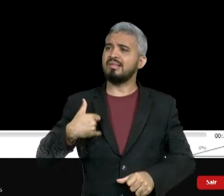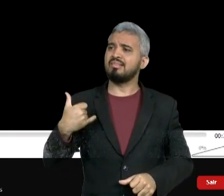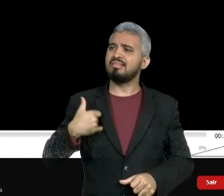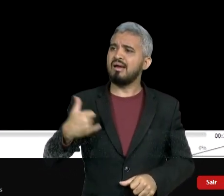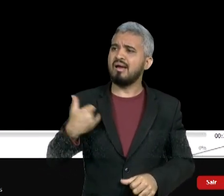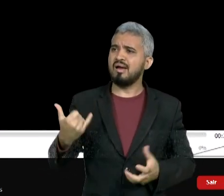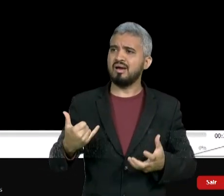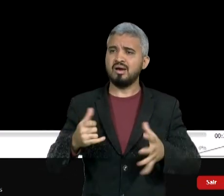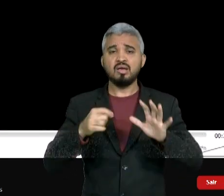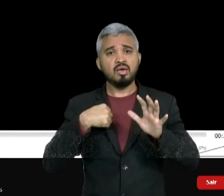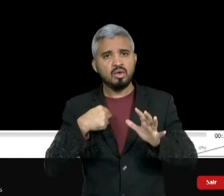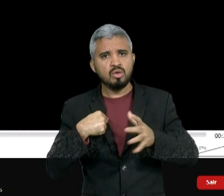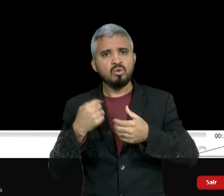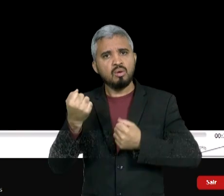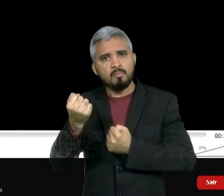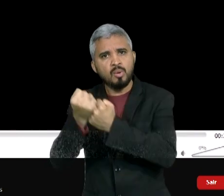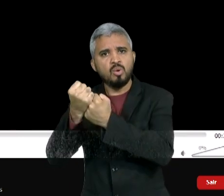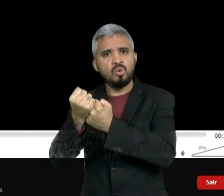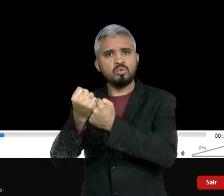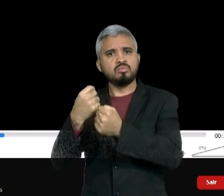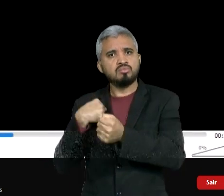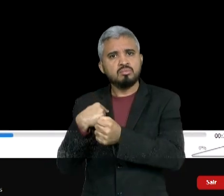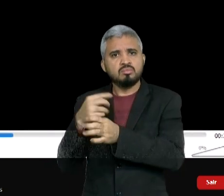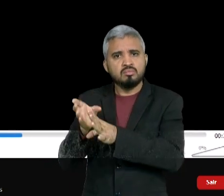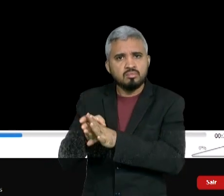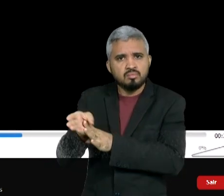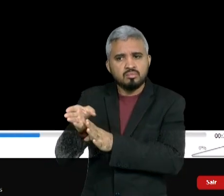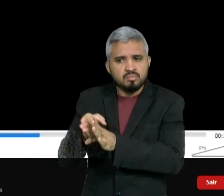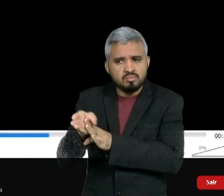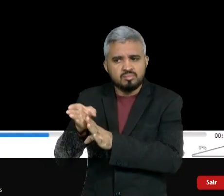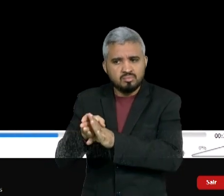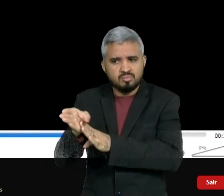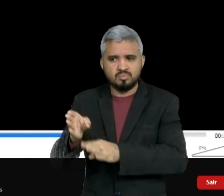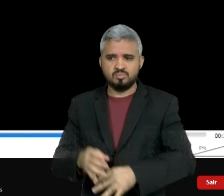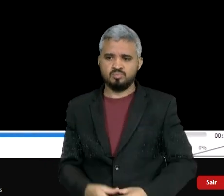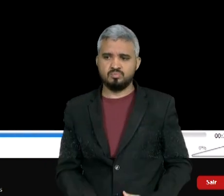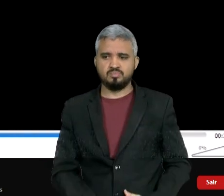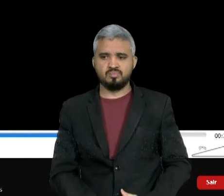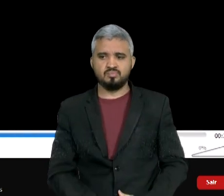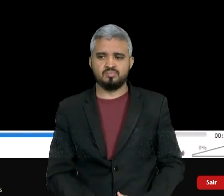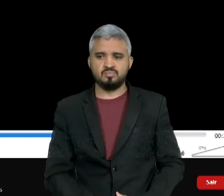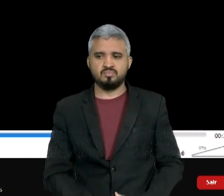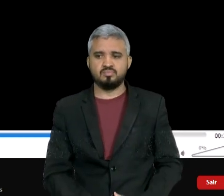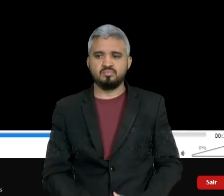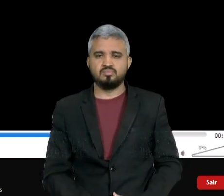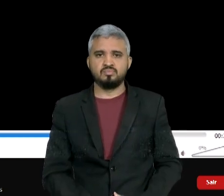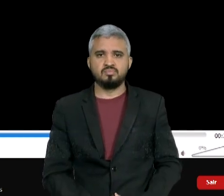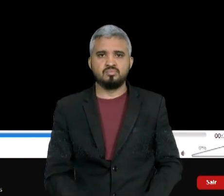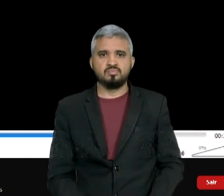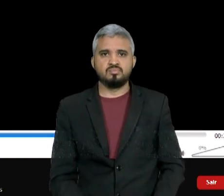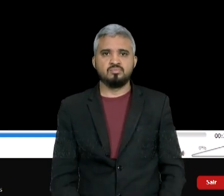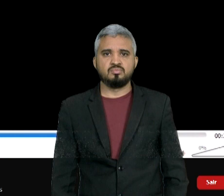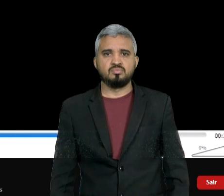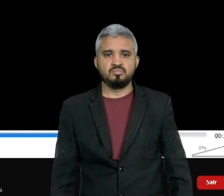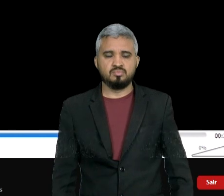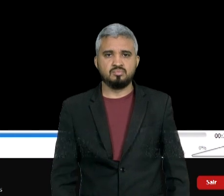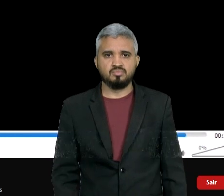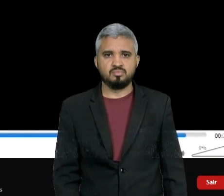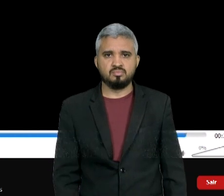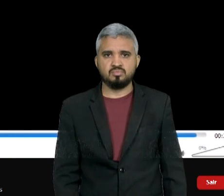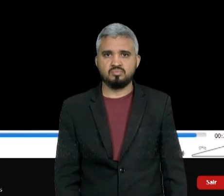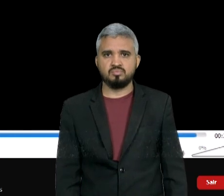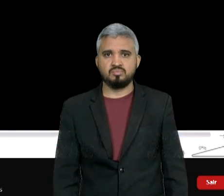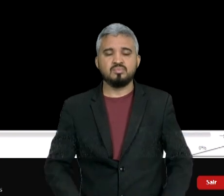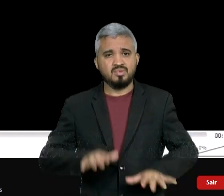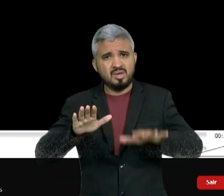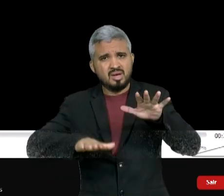apoio, orientado. Presidente, não tem mais ninguém inscrito. Se tiver, me conceda 2 minutos, por favor, só para concluir, por favor. Concedo para vocês a concluir. Às